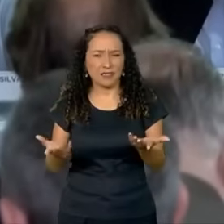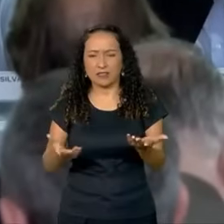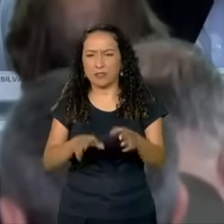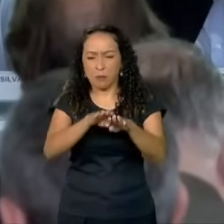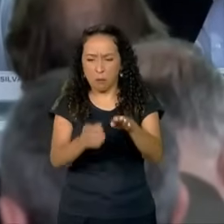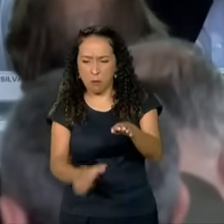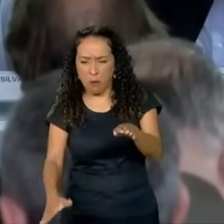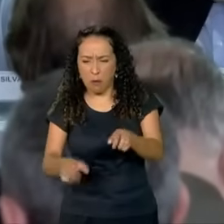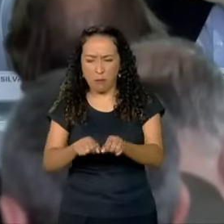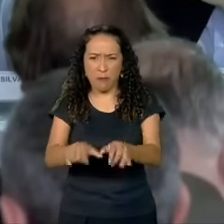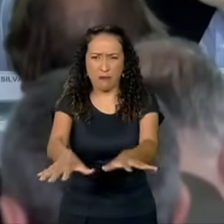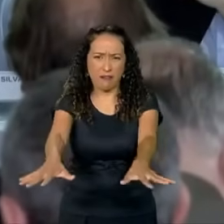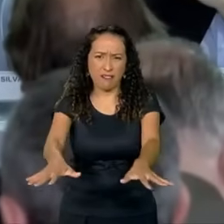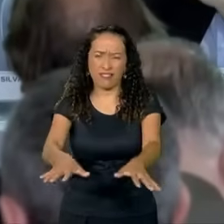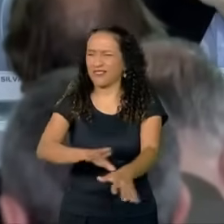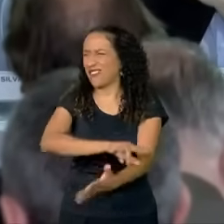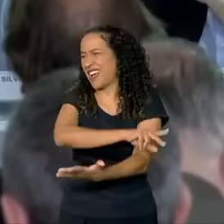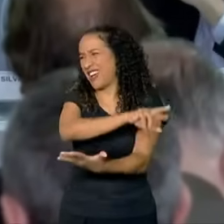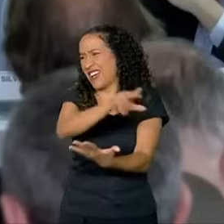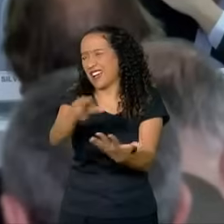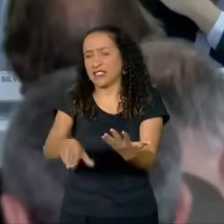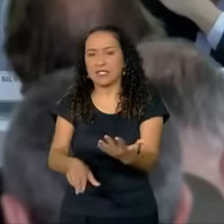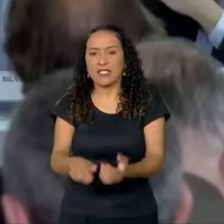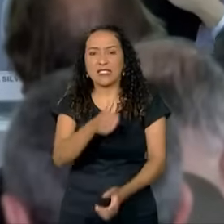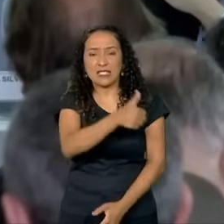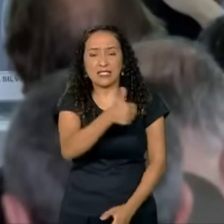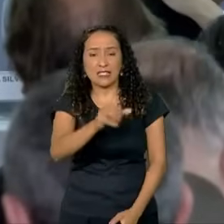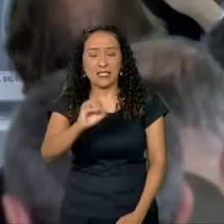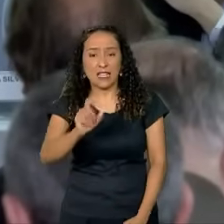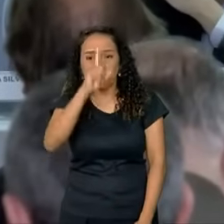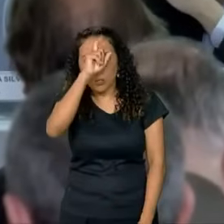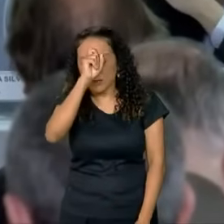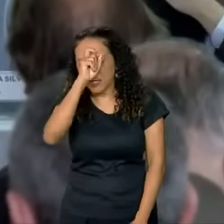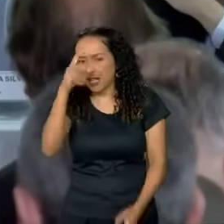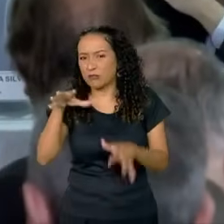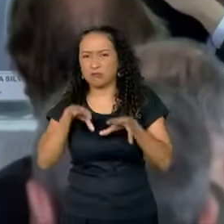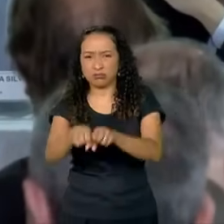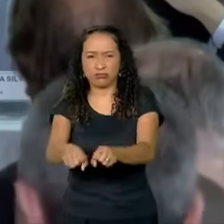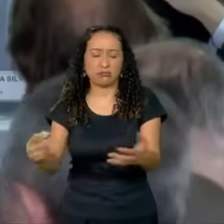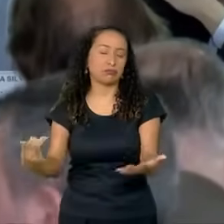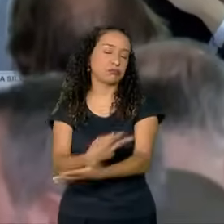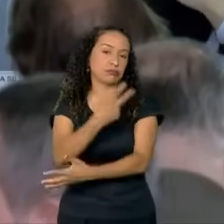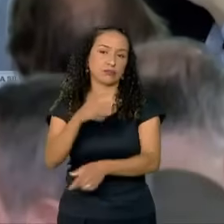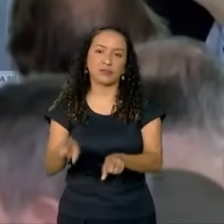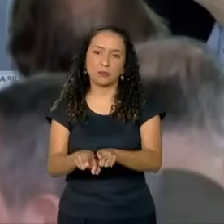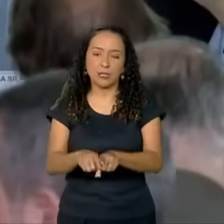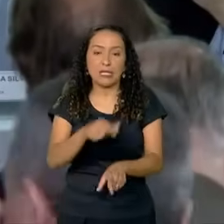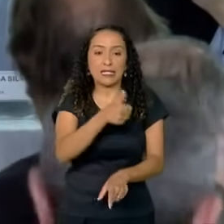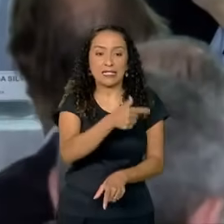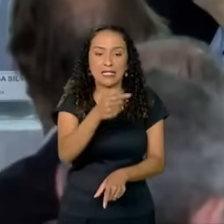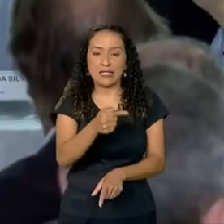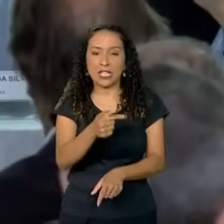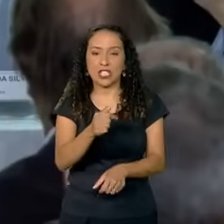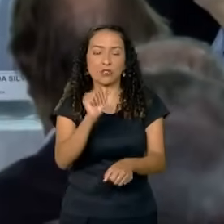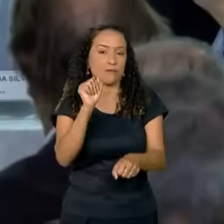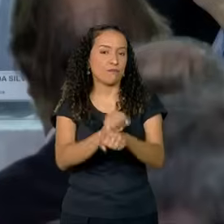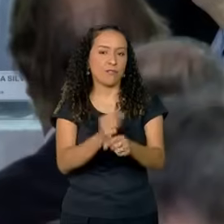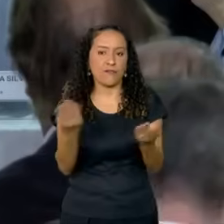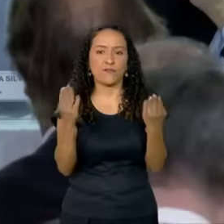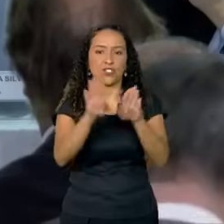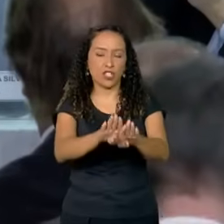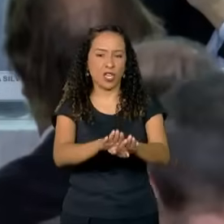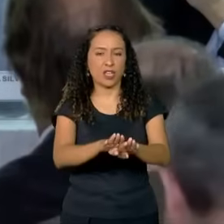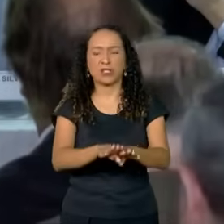comporta, extravasamentos, 110 hospitais atingidos, 17 sem atendimento, 75 com